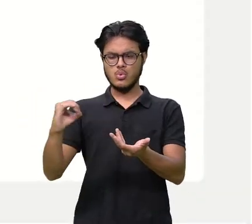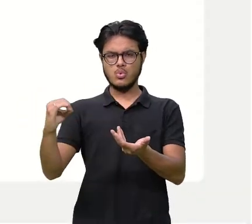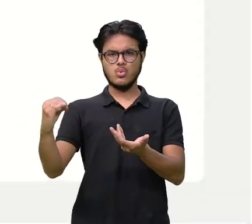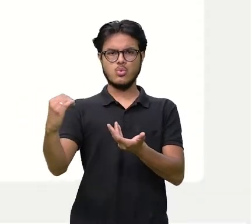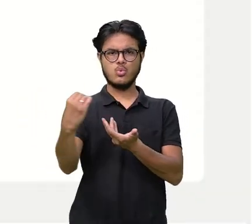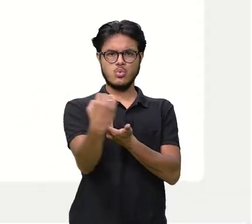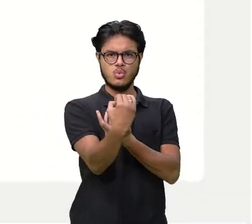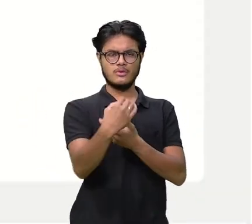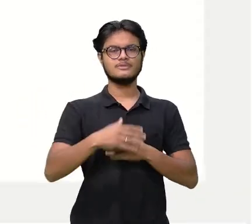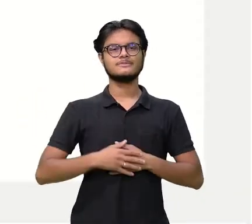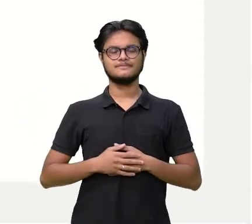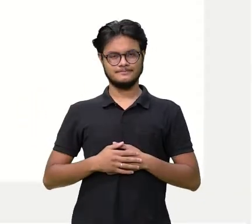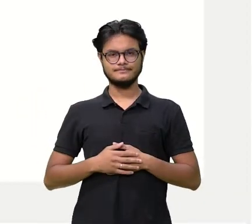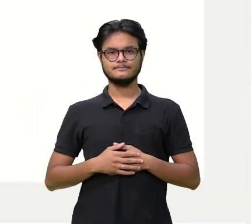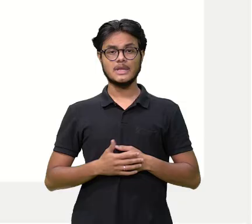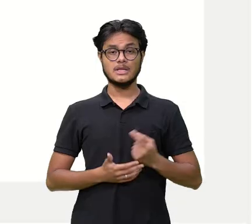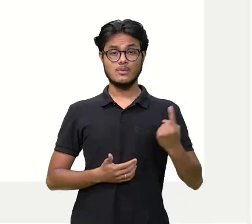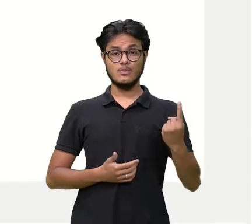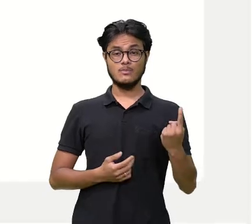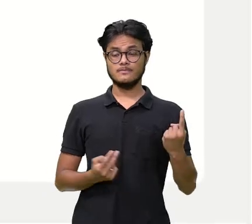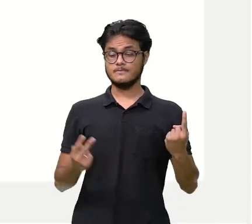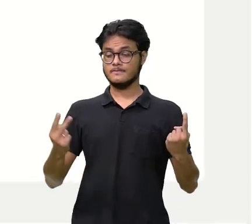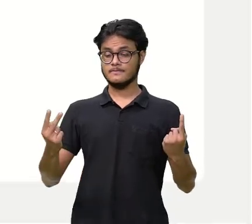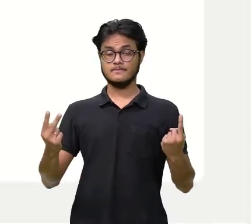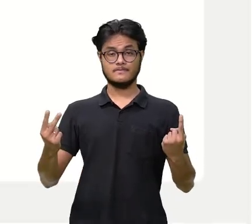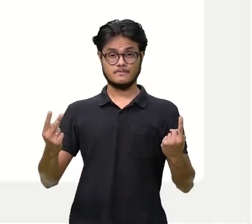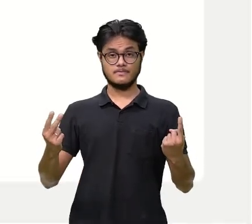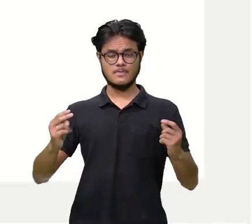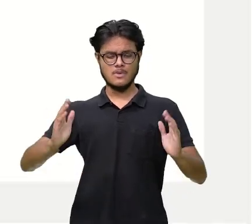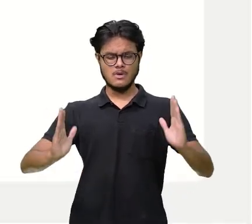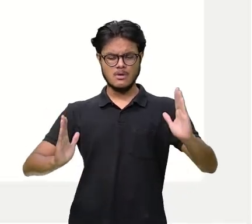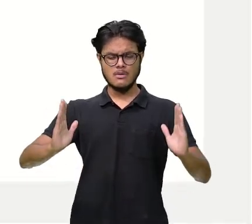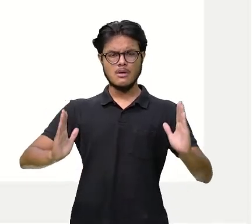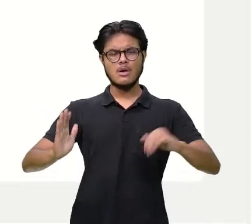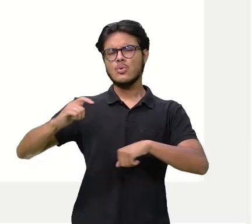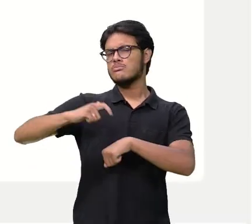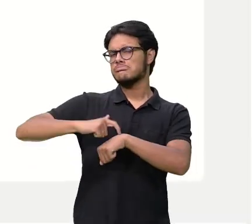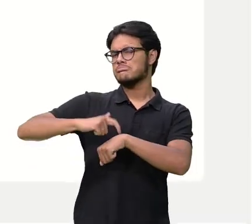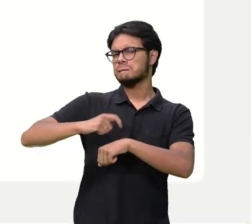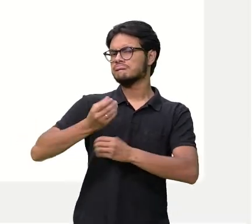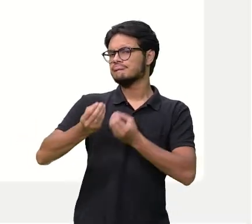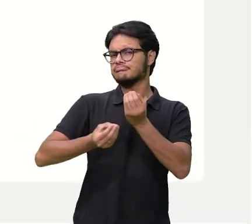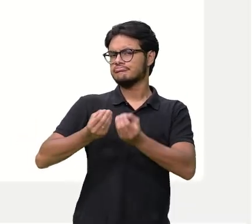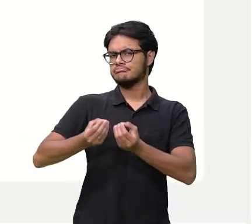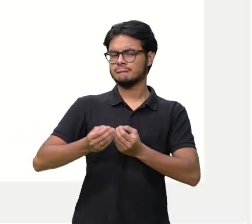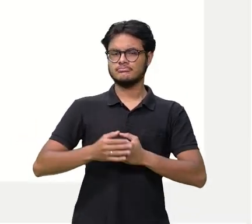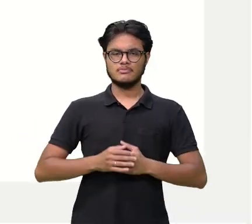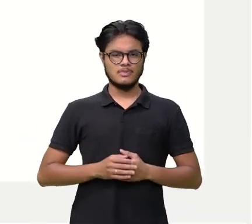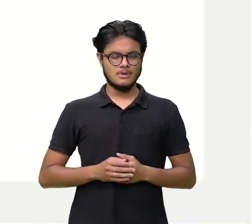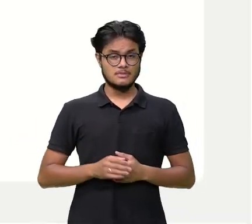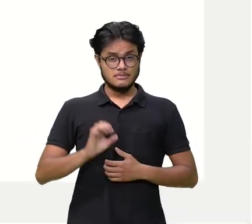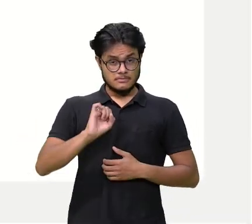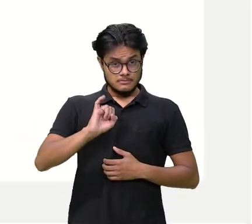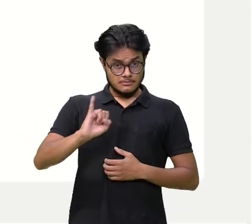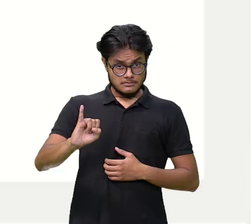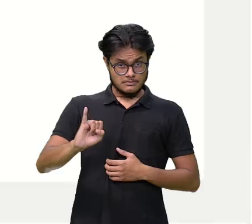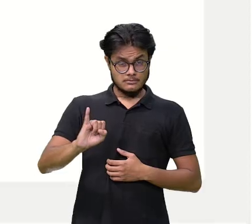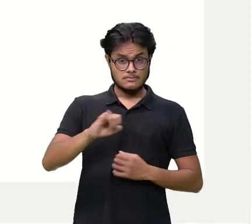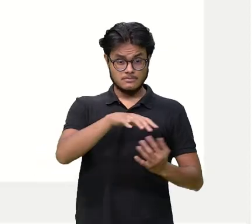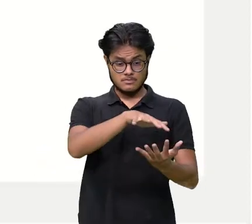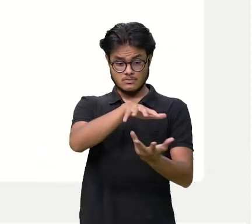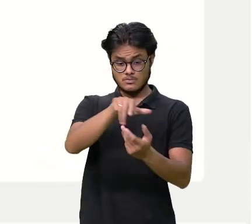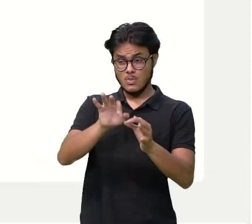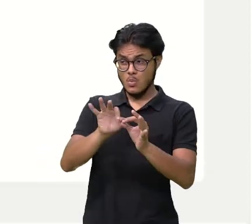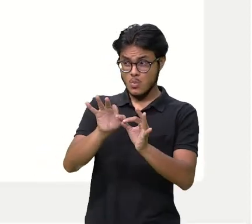vai fazer essa relação entre período e raio médio. Quanto maior a distância, maior o